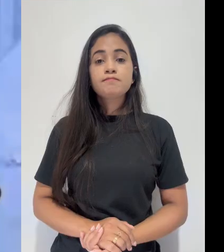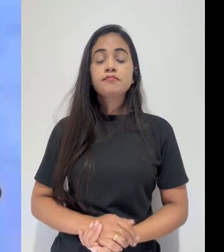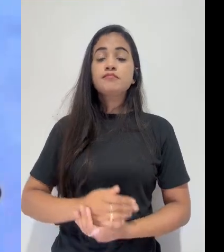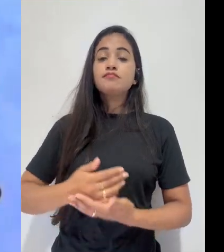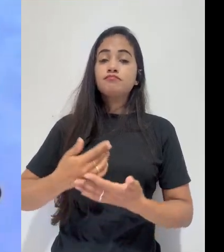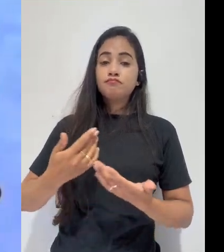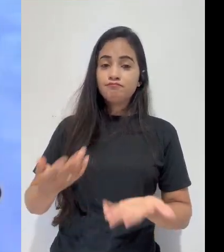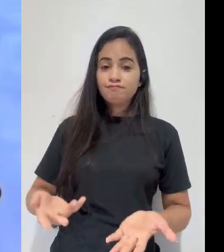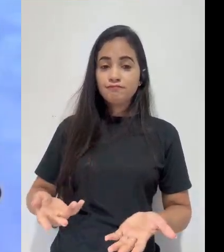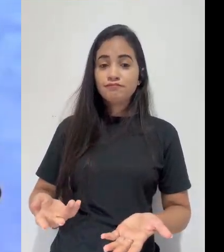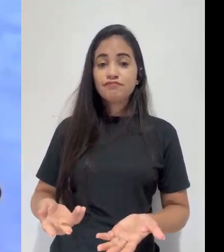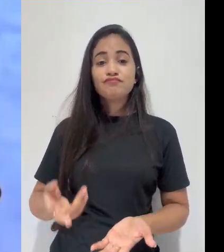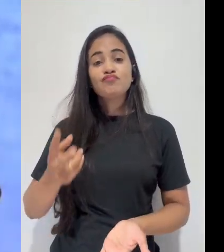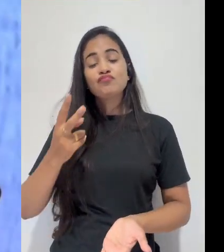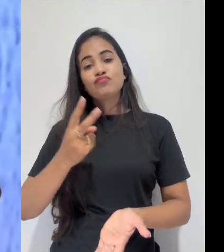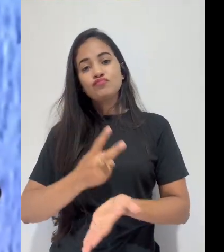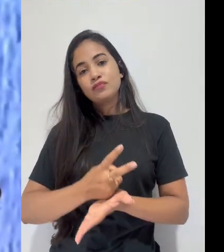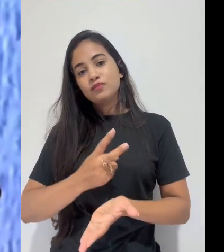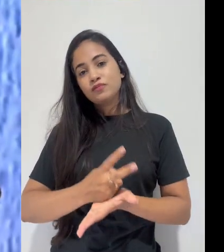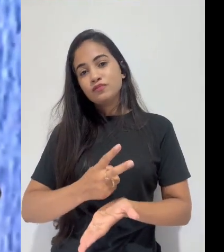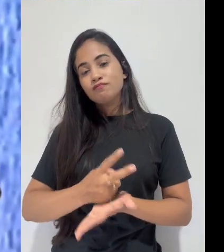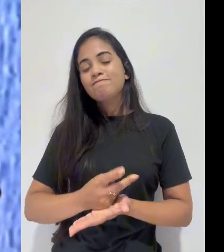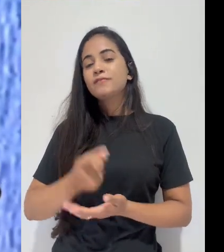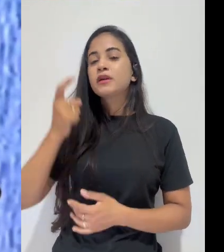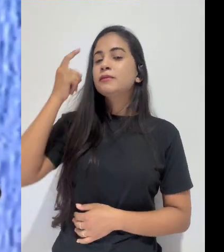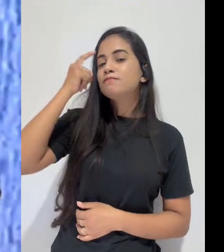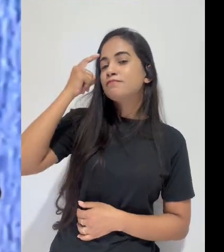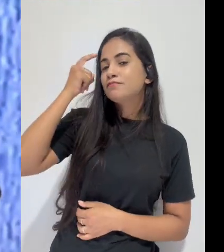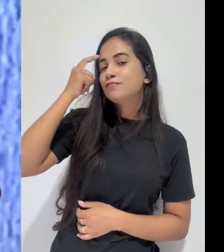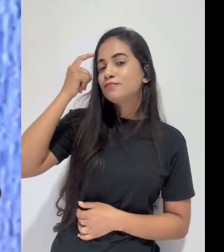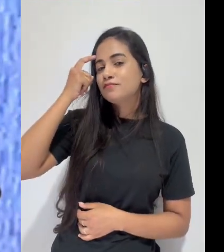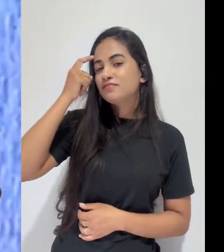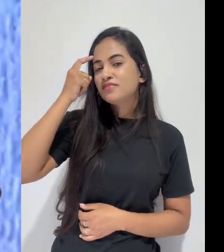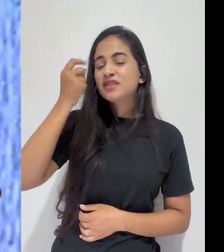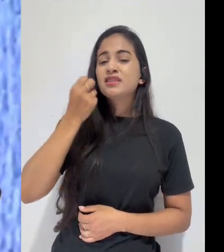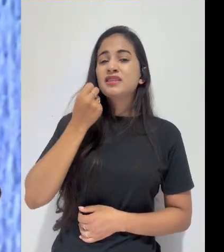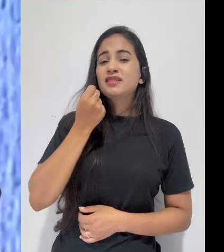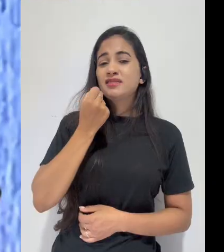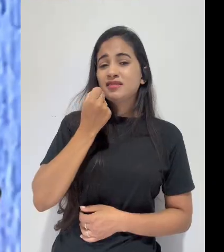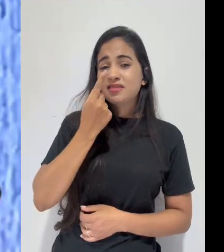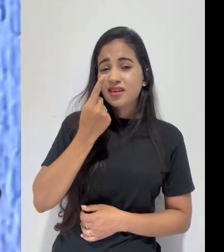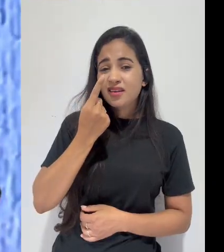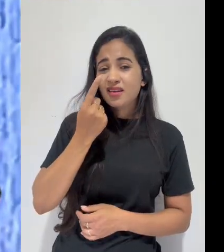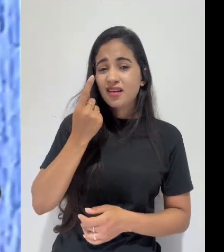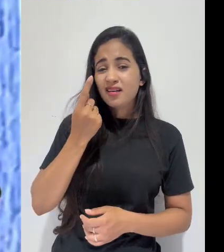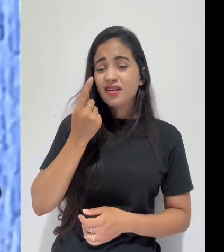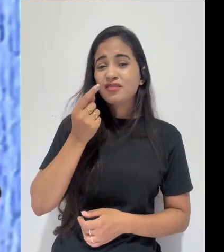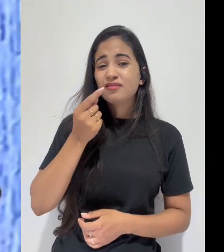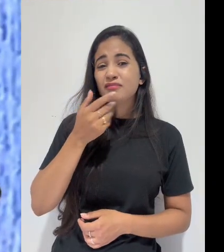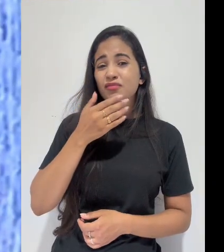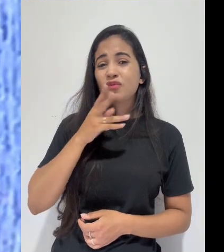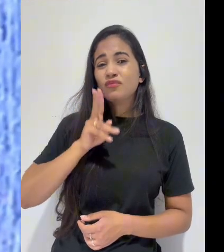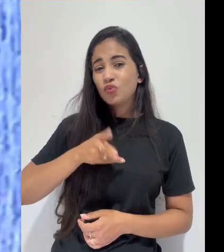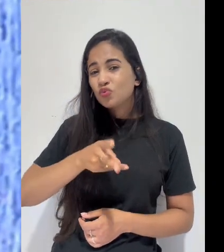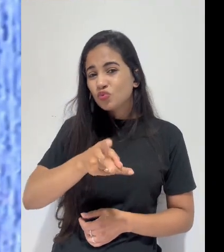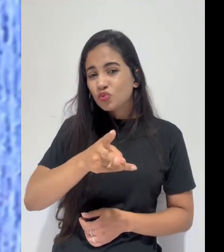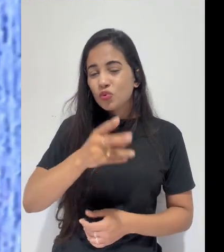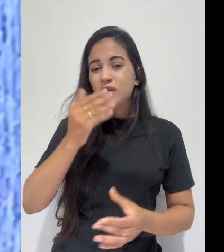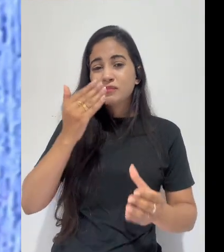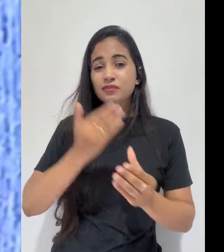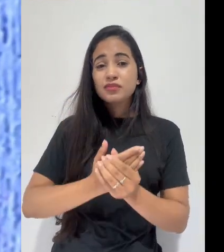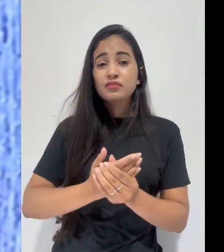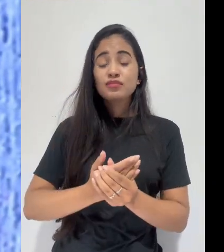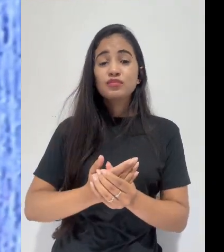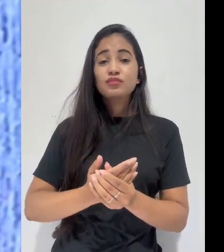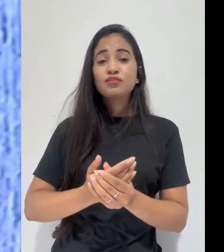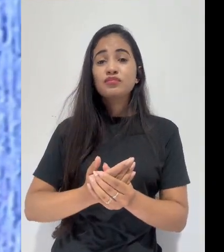Na verdade, muitas vezes no caminho a gente pensava: vale a pena continuar? porque